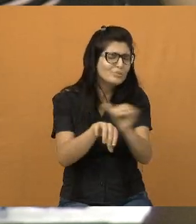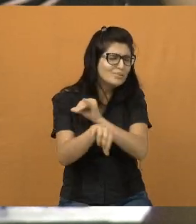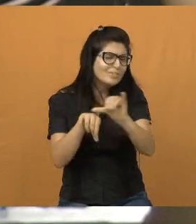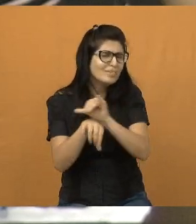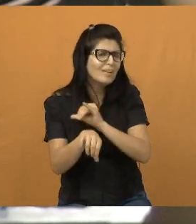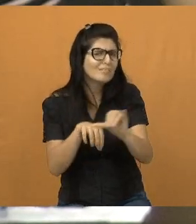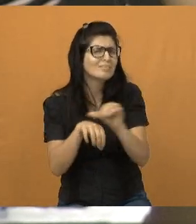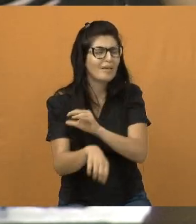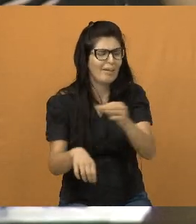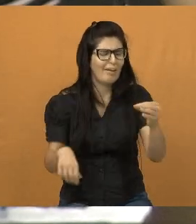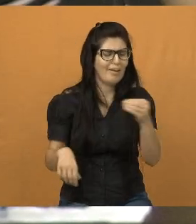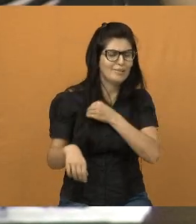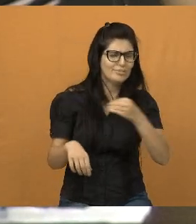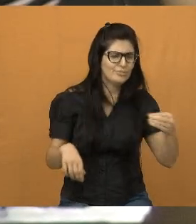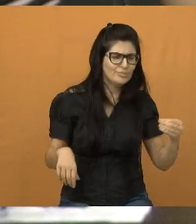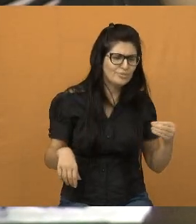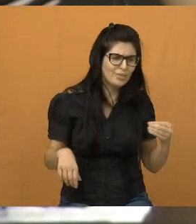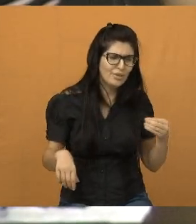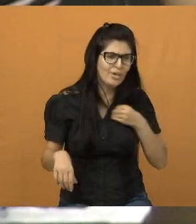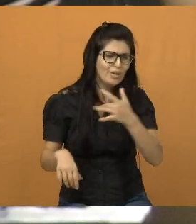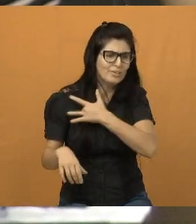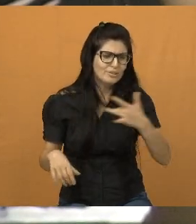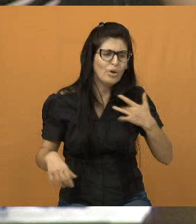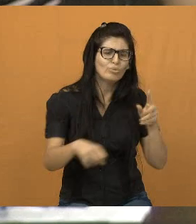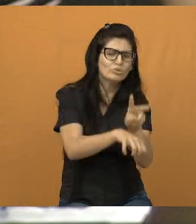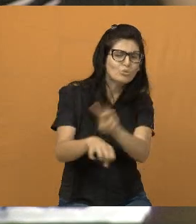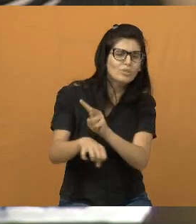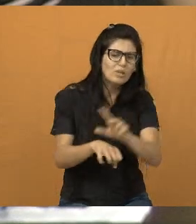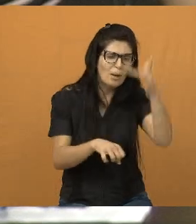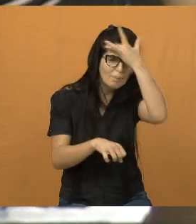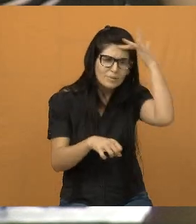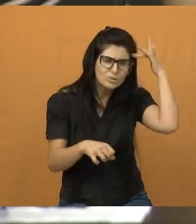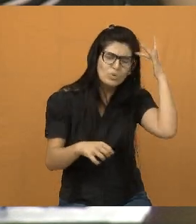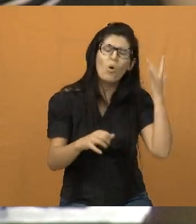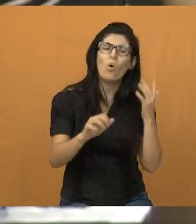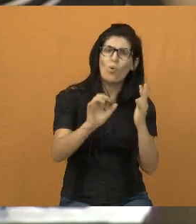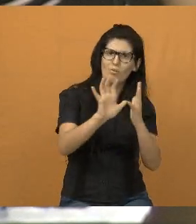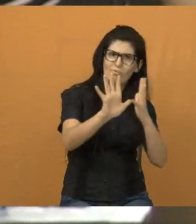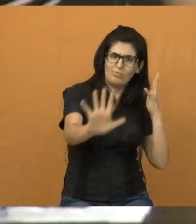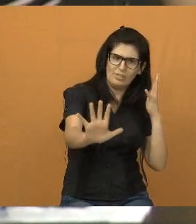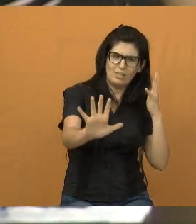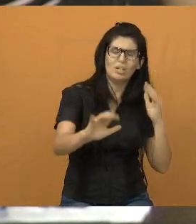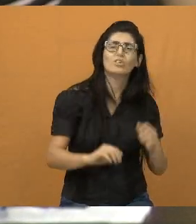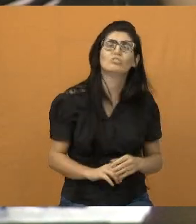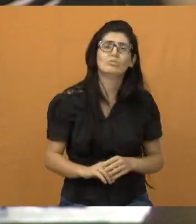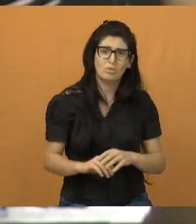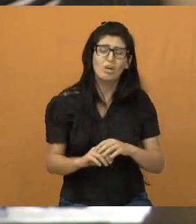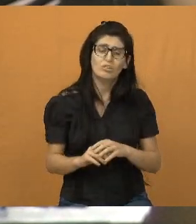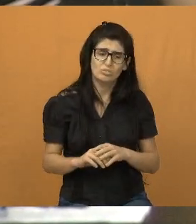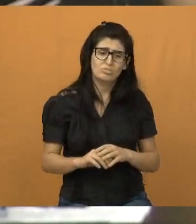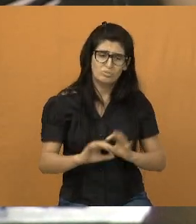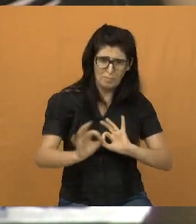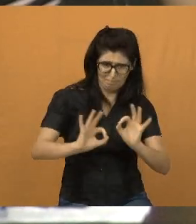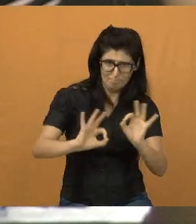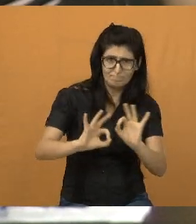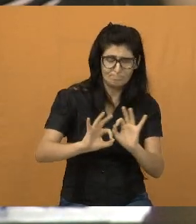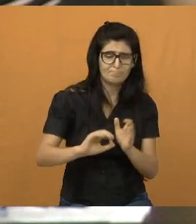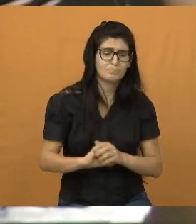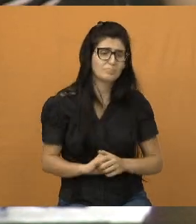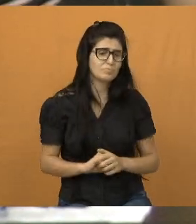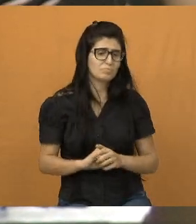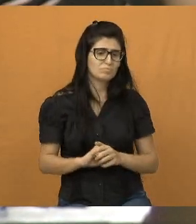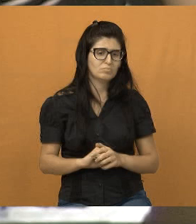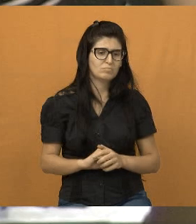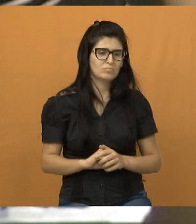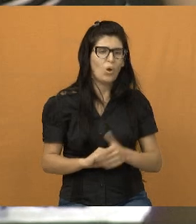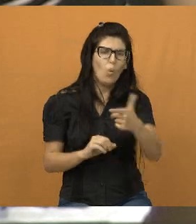passando pelo cirurgião para colocar na fila. Então, não vamos parar, não. Já tá fazendo. E com a história de entrar